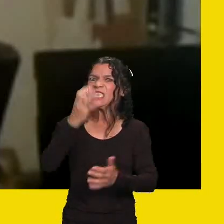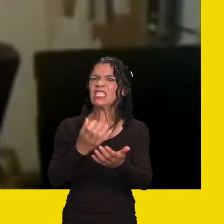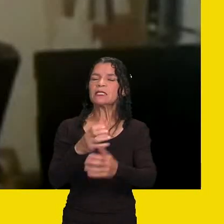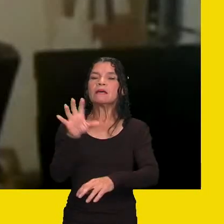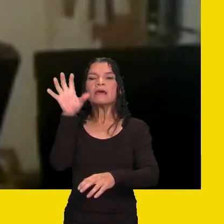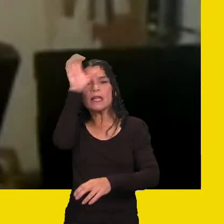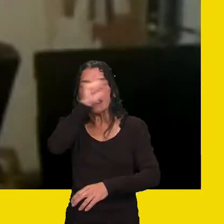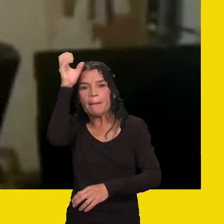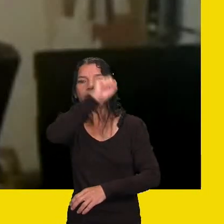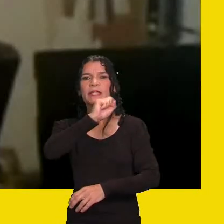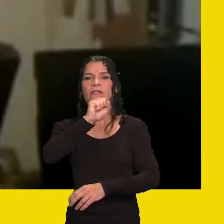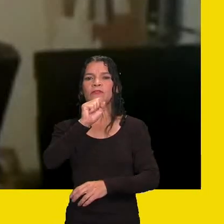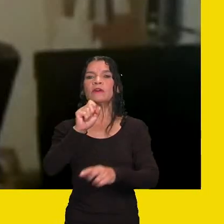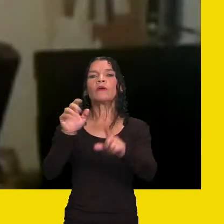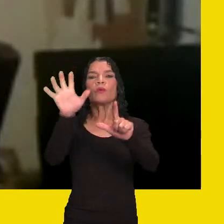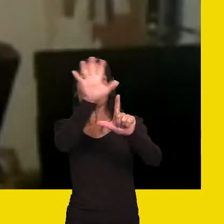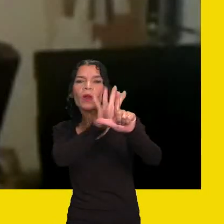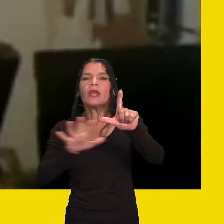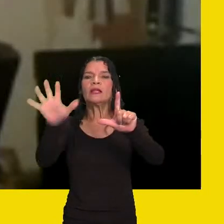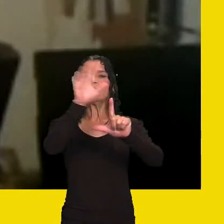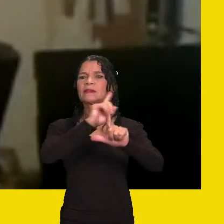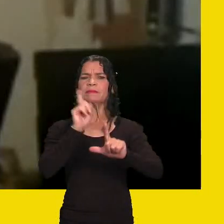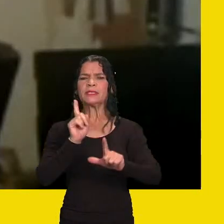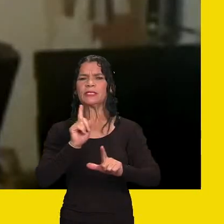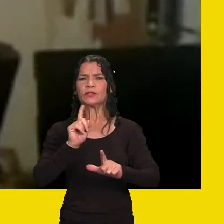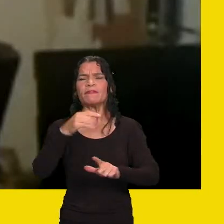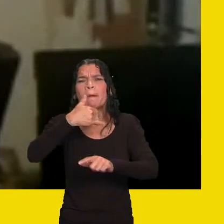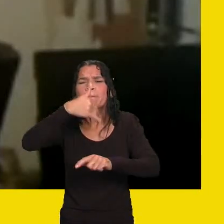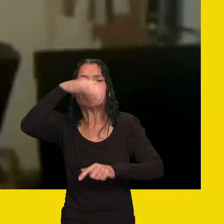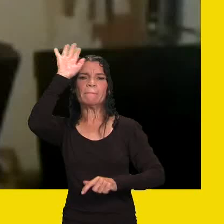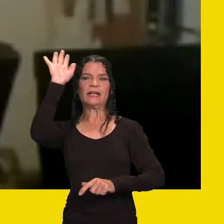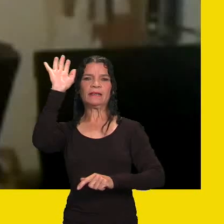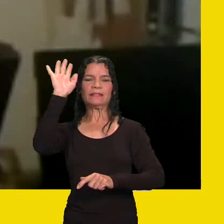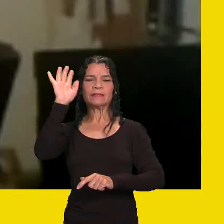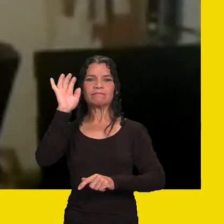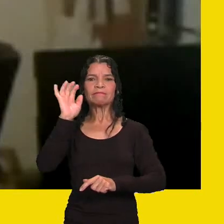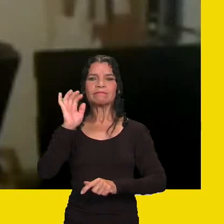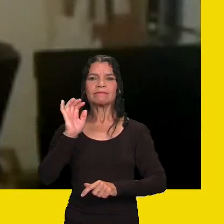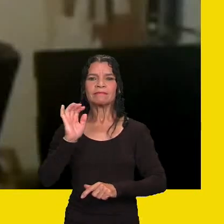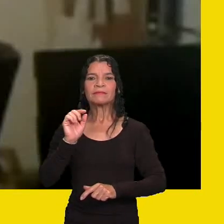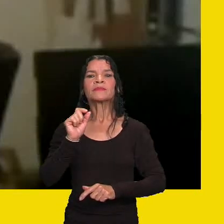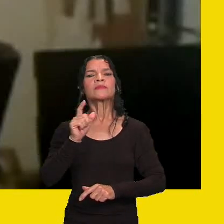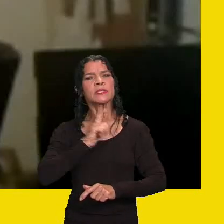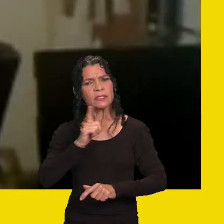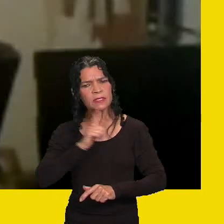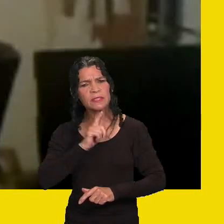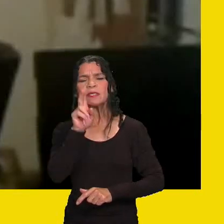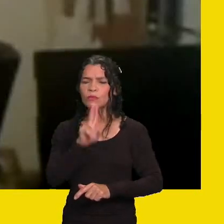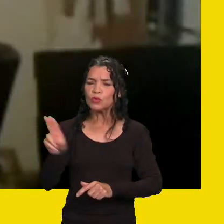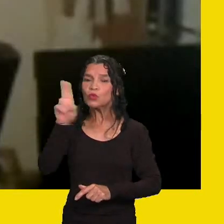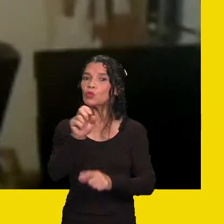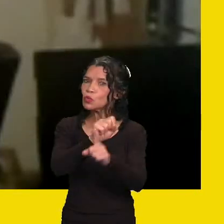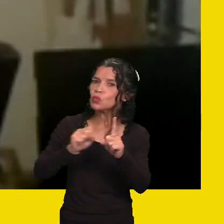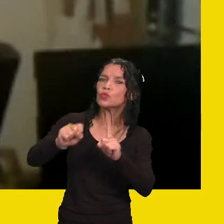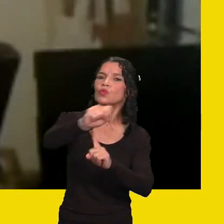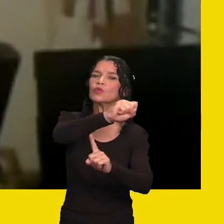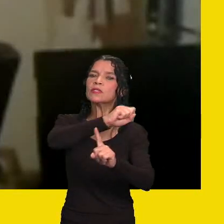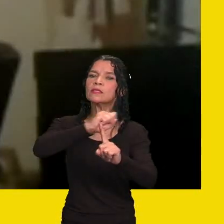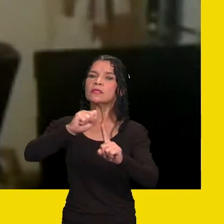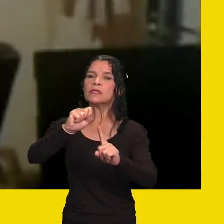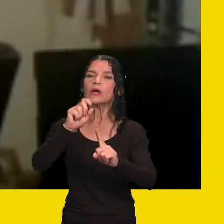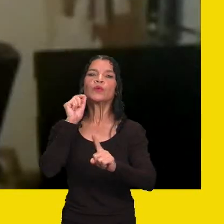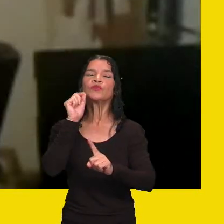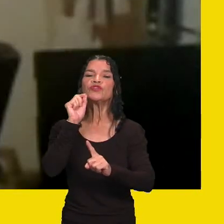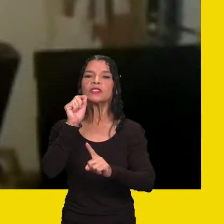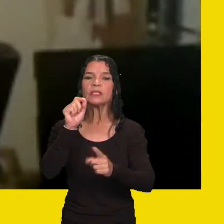o letramento, mas eu acho que ela vai muito além. Porque tem o uso social